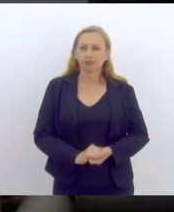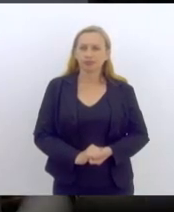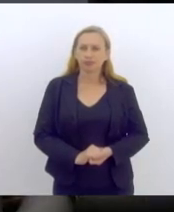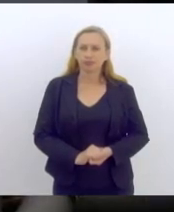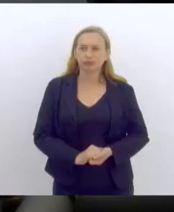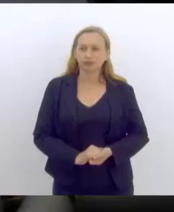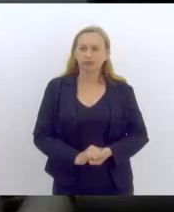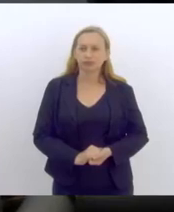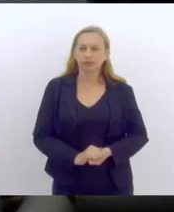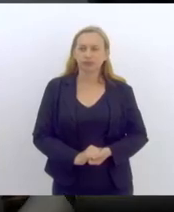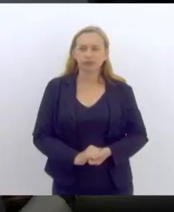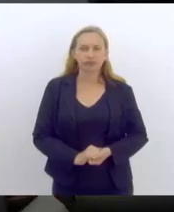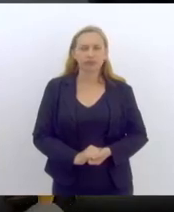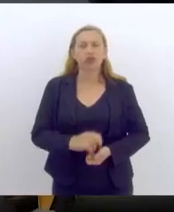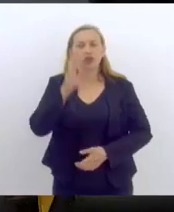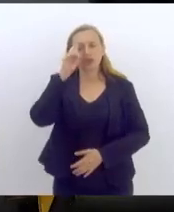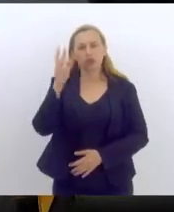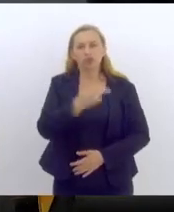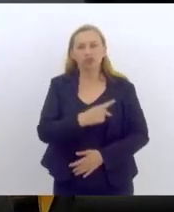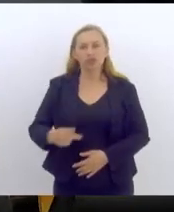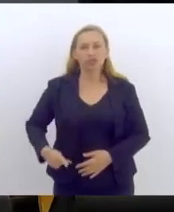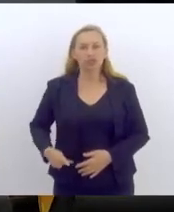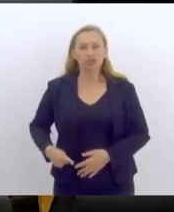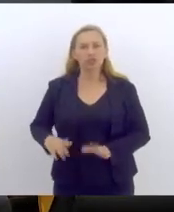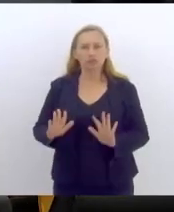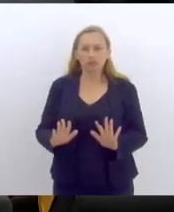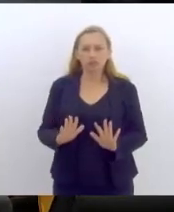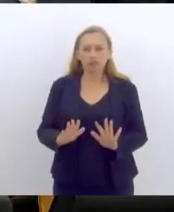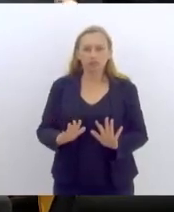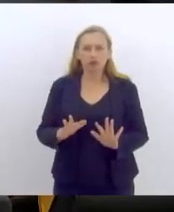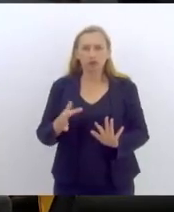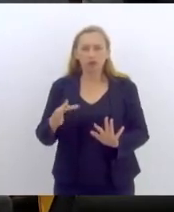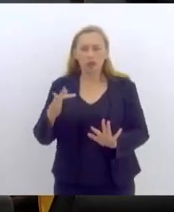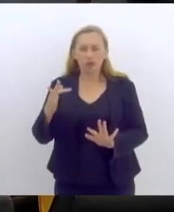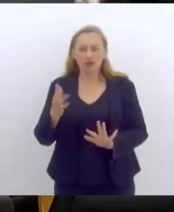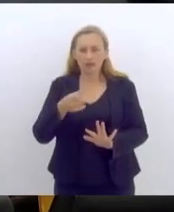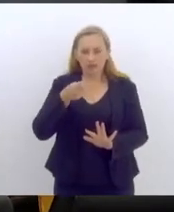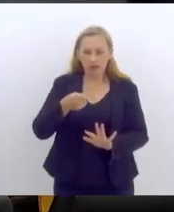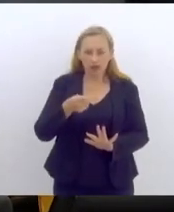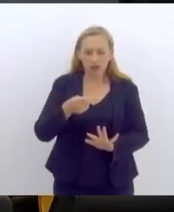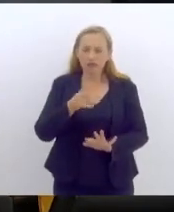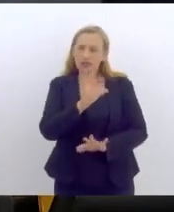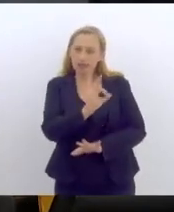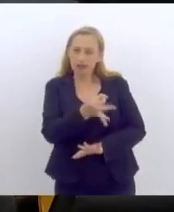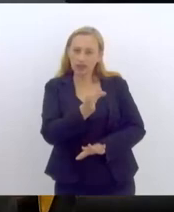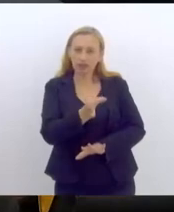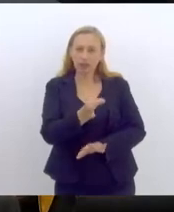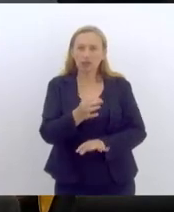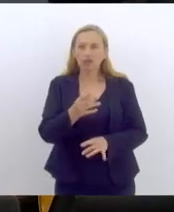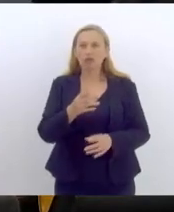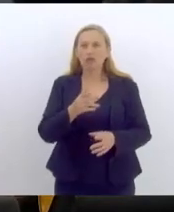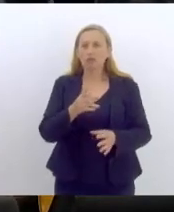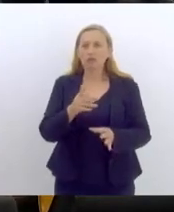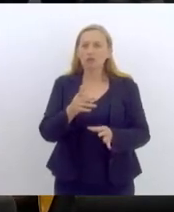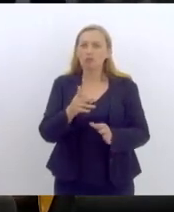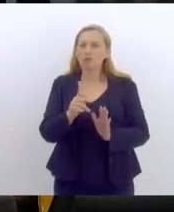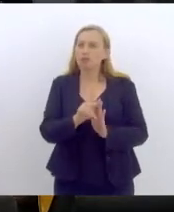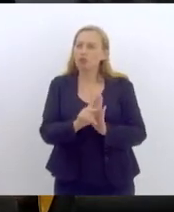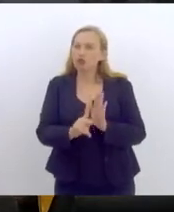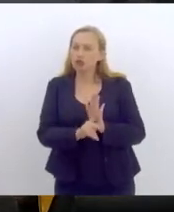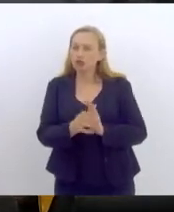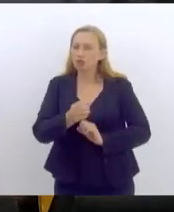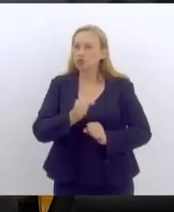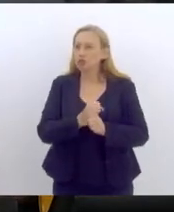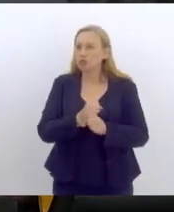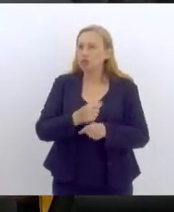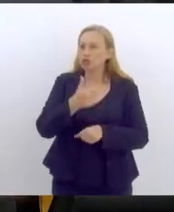Pode falar. Senhor presidente, só um breve comentário, visto que esse projeto já vem de